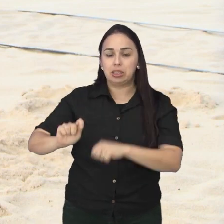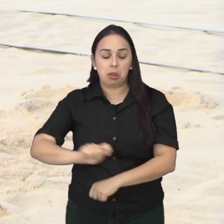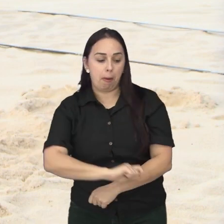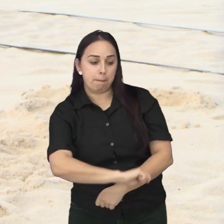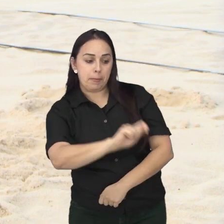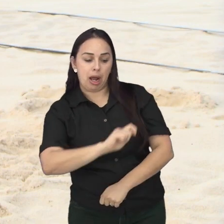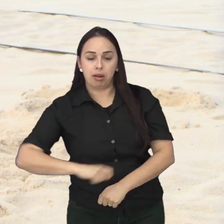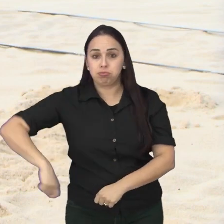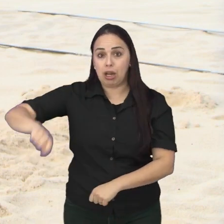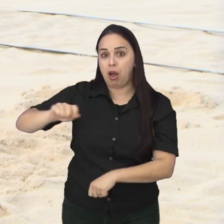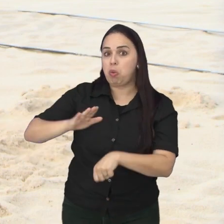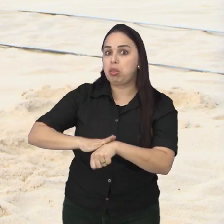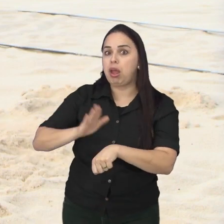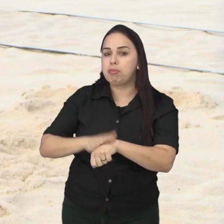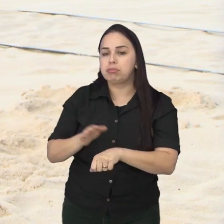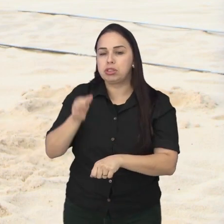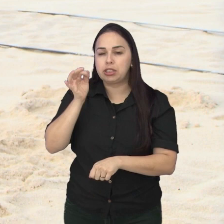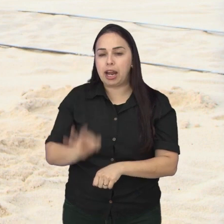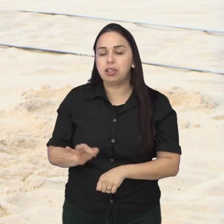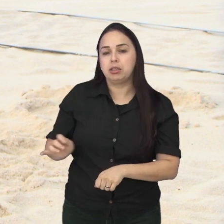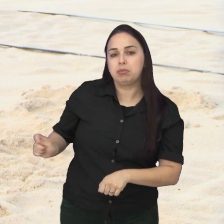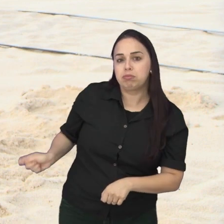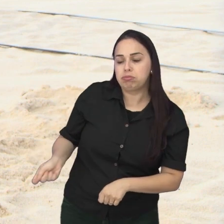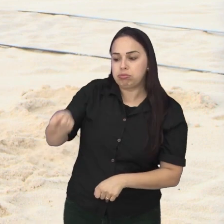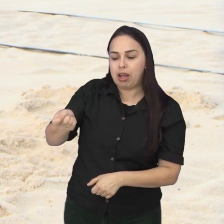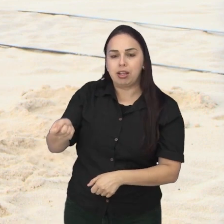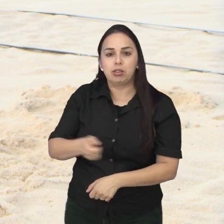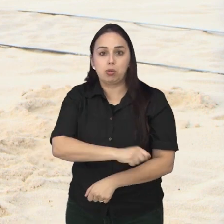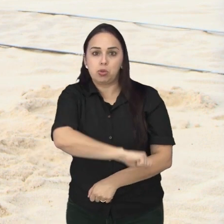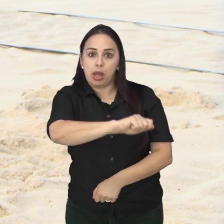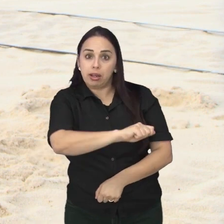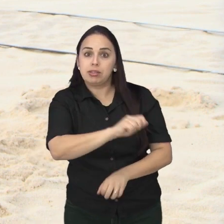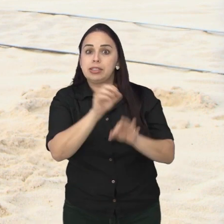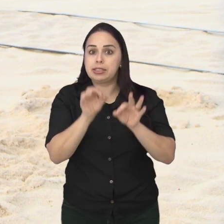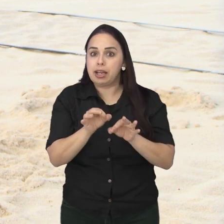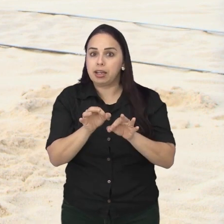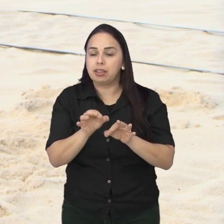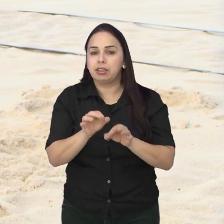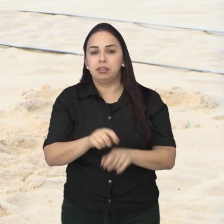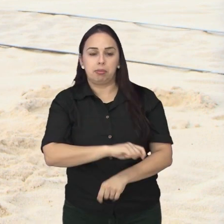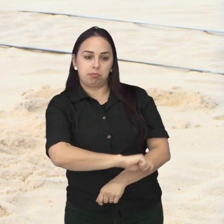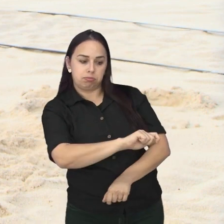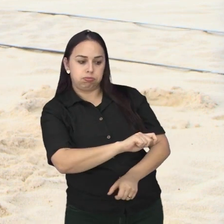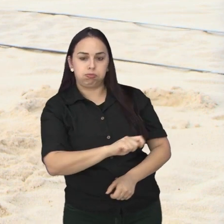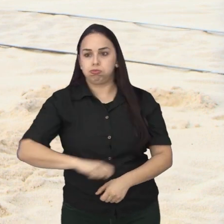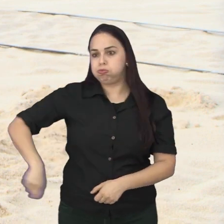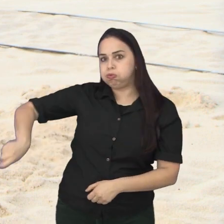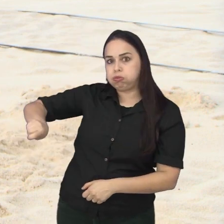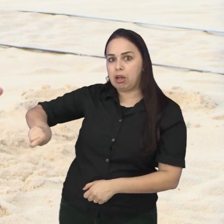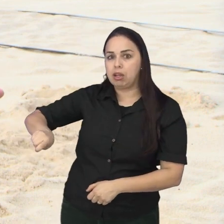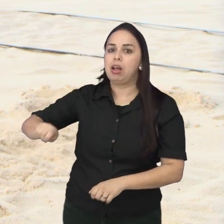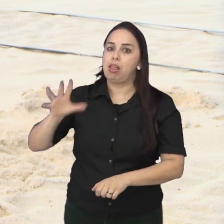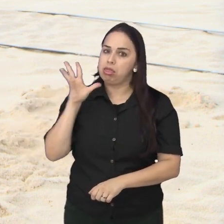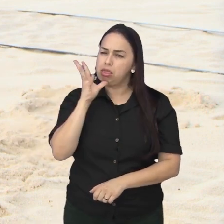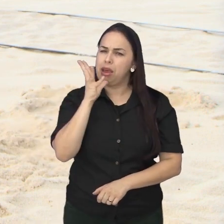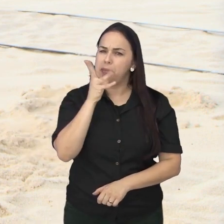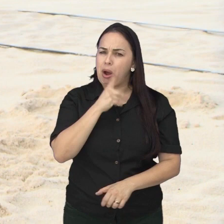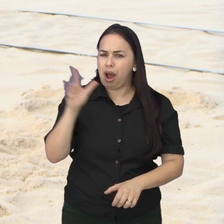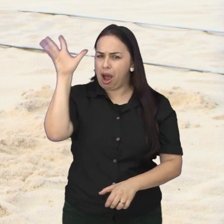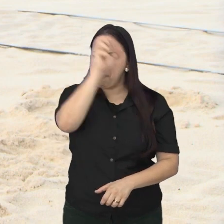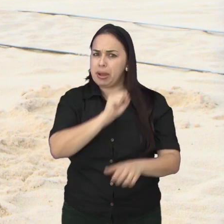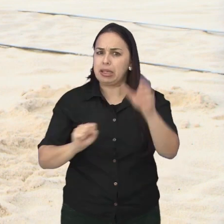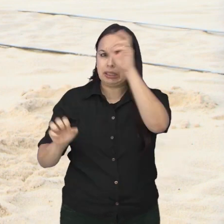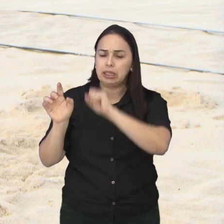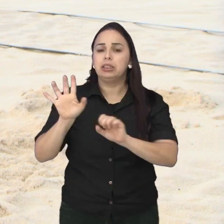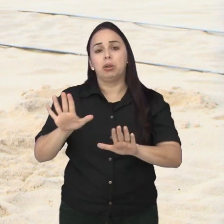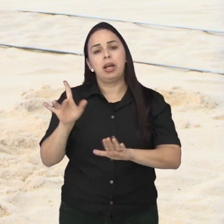como aprender, chegar na bolinha, o tempo de bola, a segurar a raquete, do jeito que a raquete vem, front back, hand back,